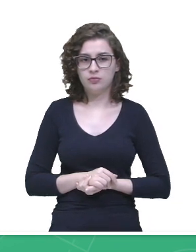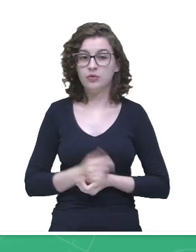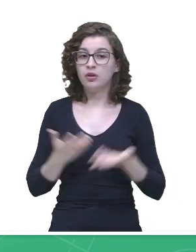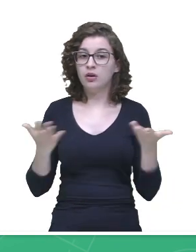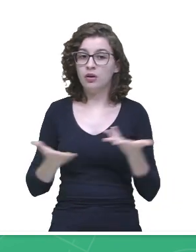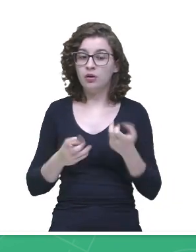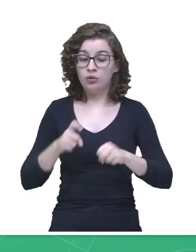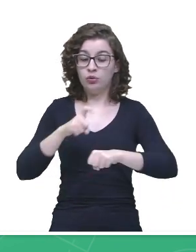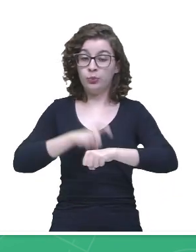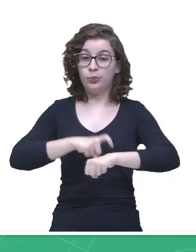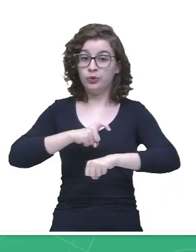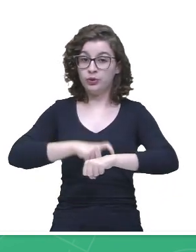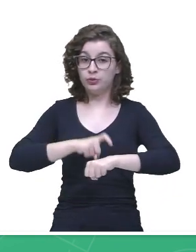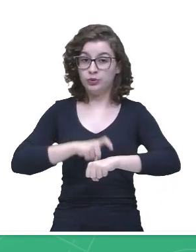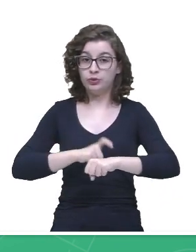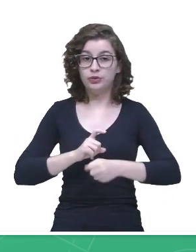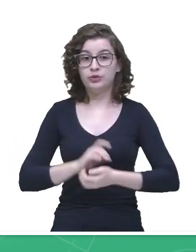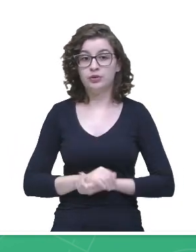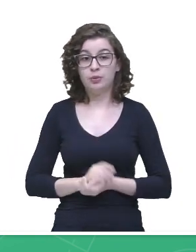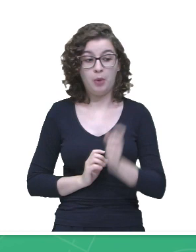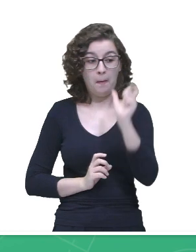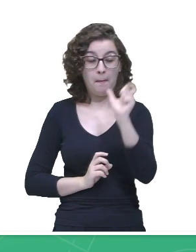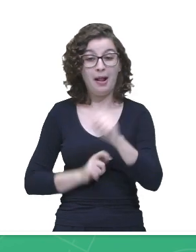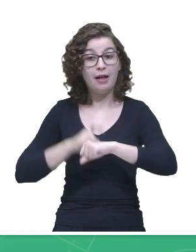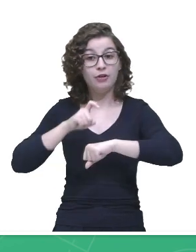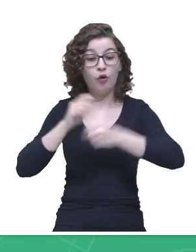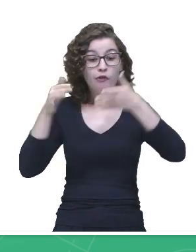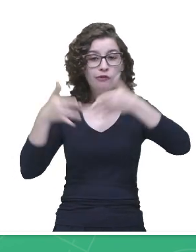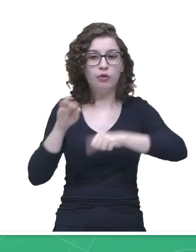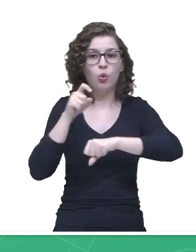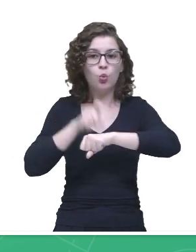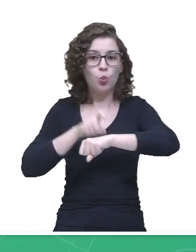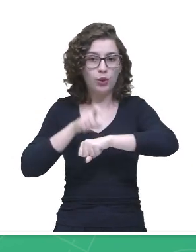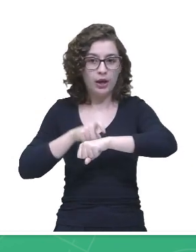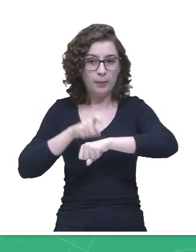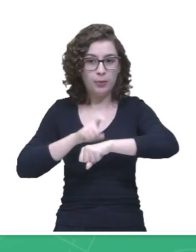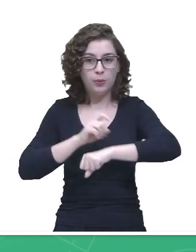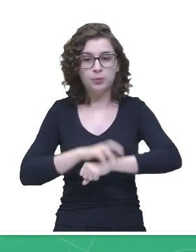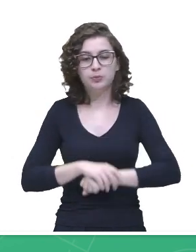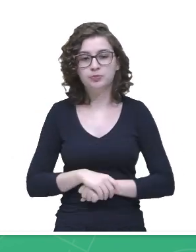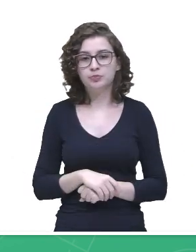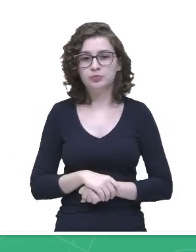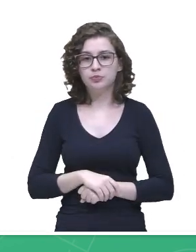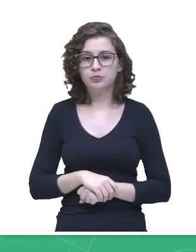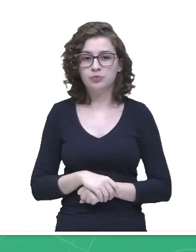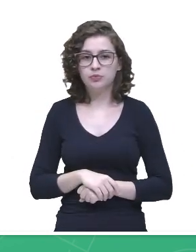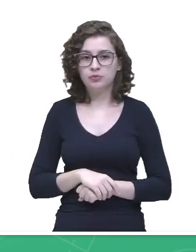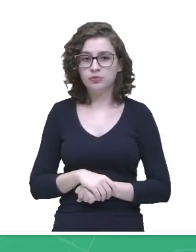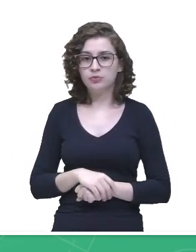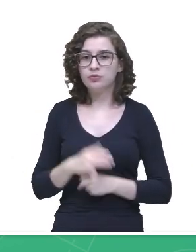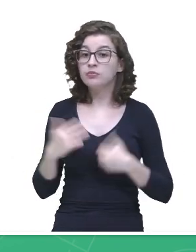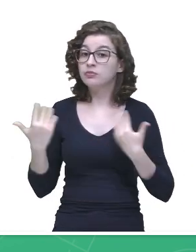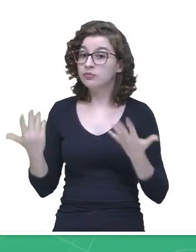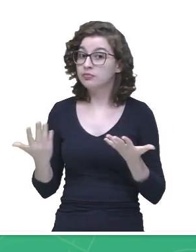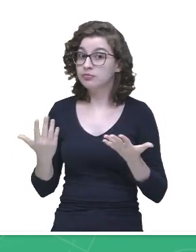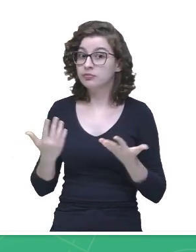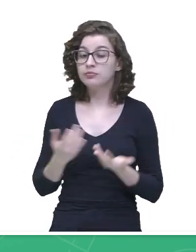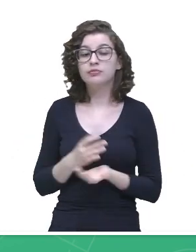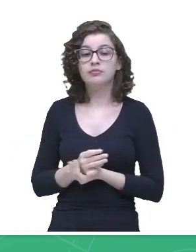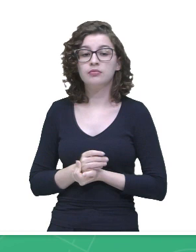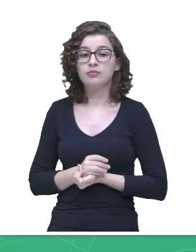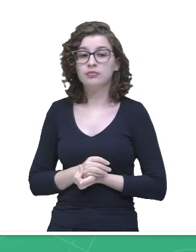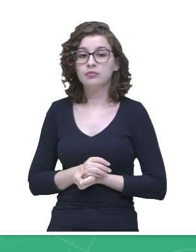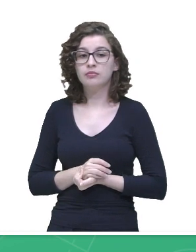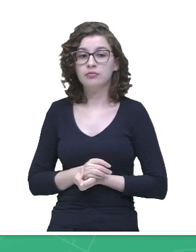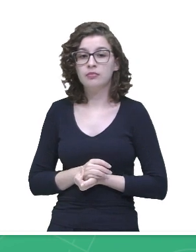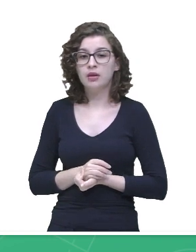Marcadores temporales, que o professor falou. E agora, professor, o que são? Os português nós utilizamos também, não tem nem